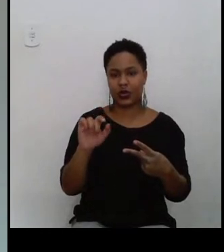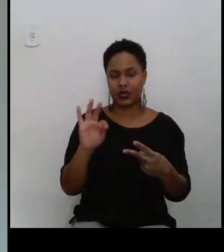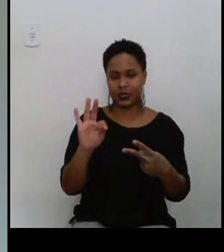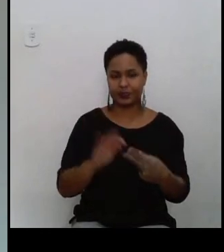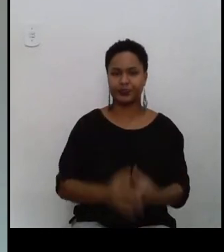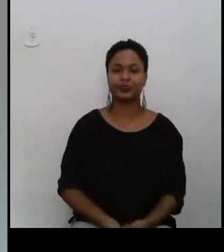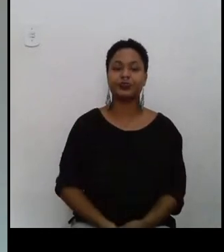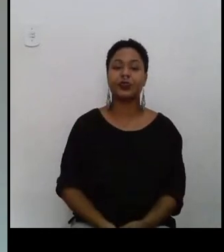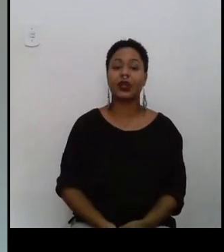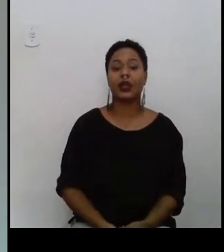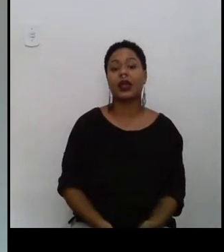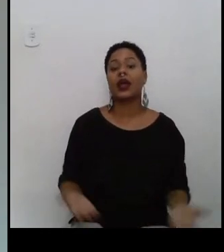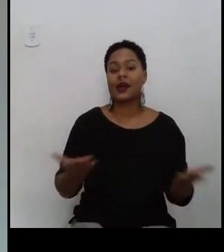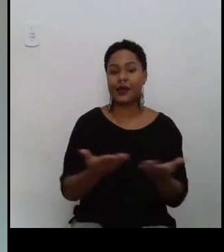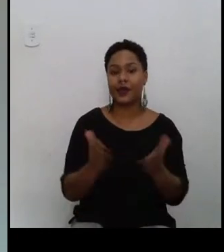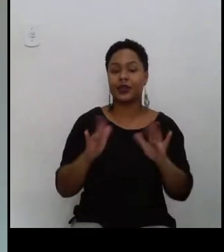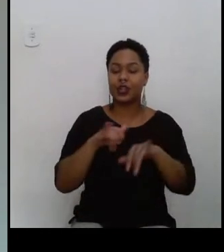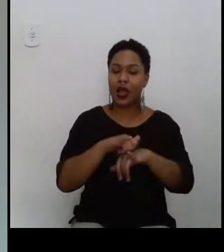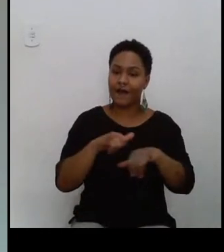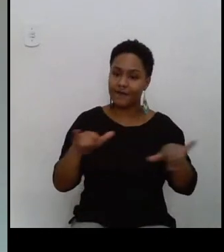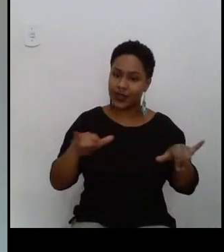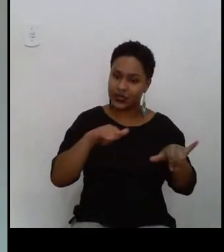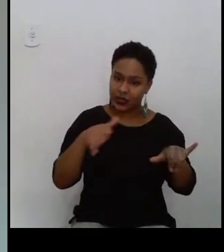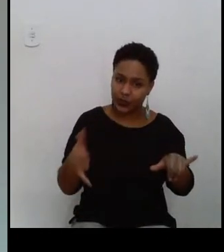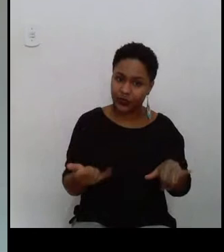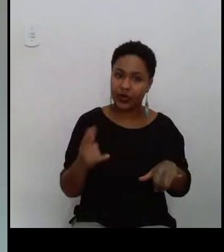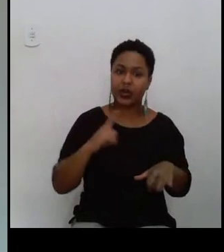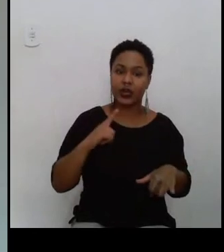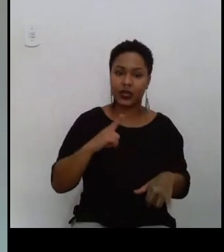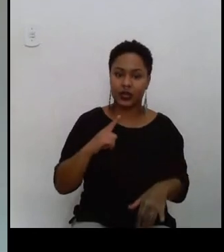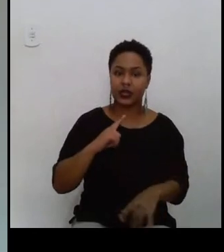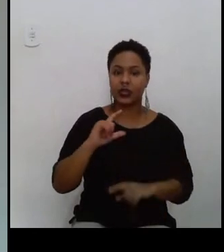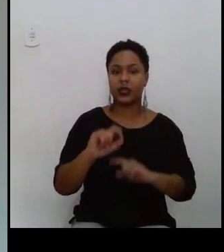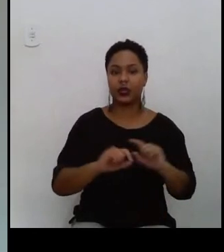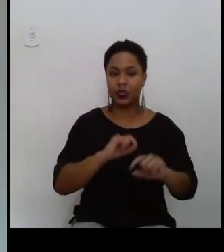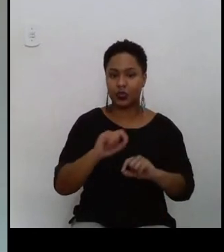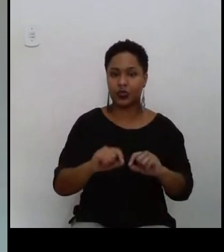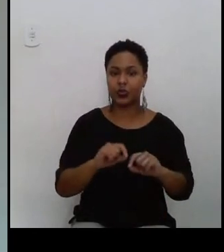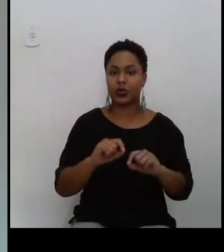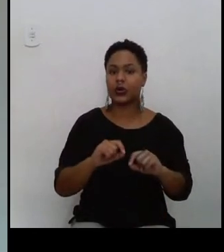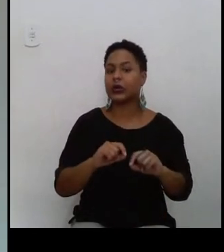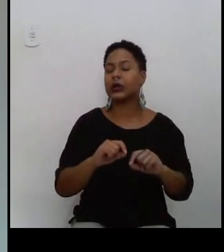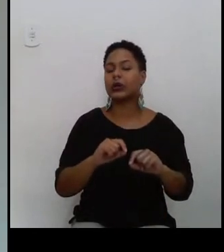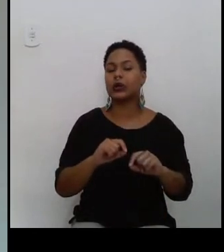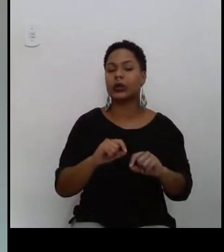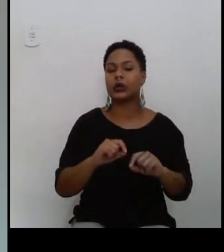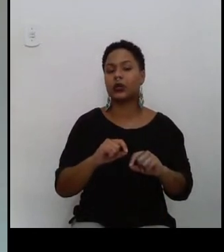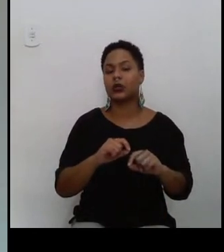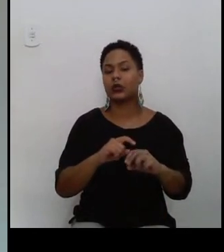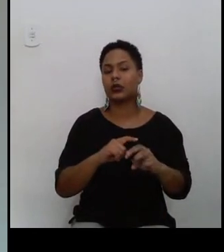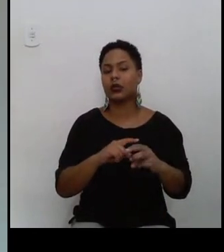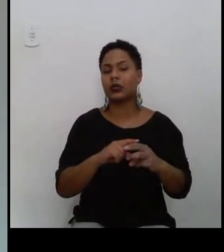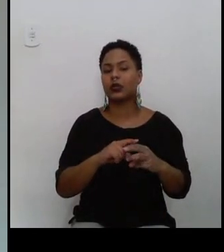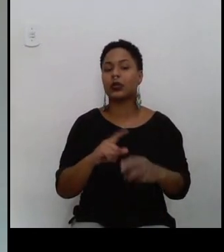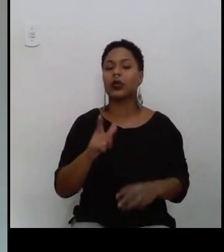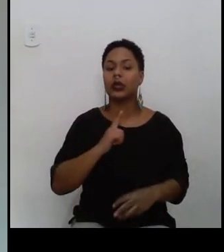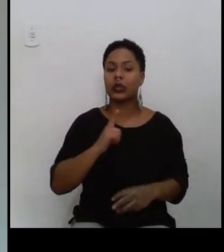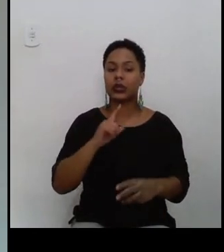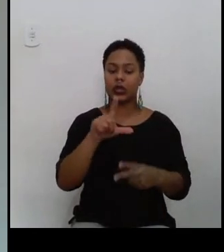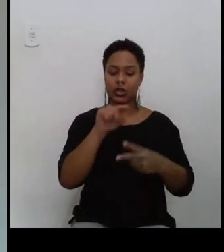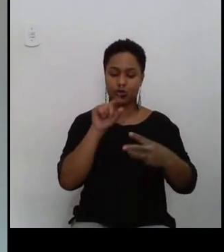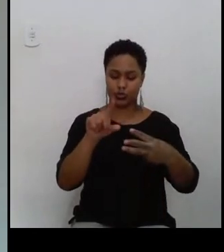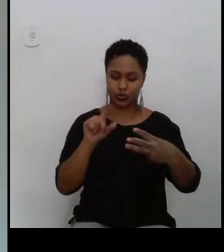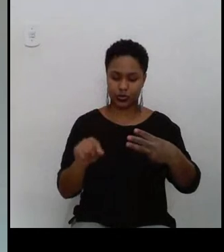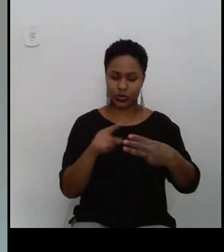já deixando aqui alguns da vezes a gente tem a opção é de três a gente tem a opção de